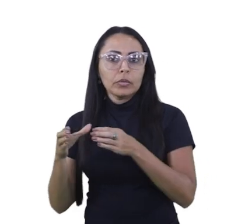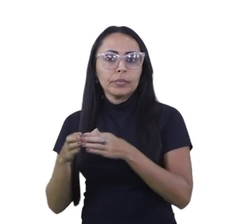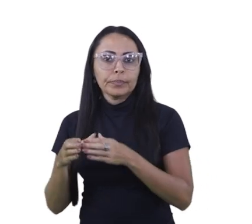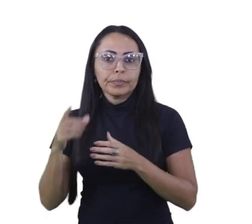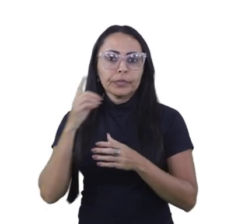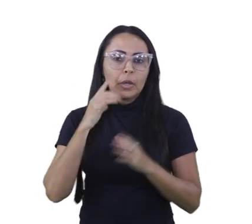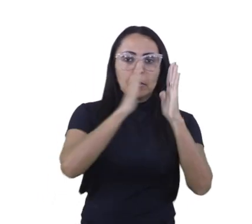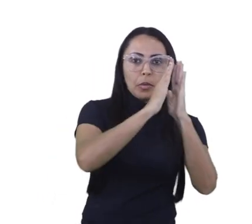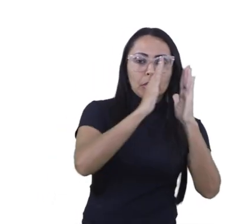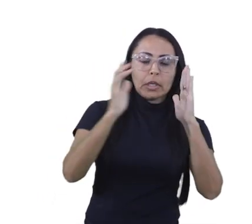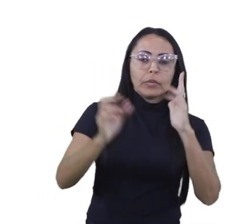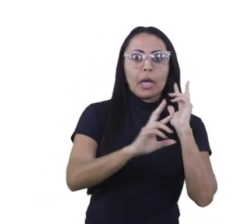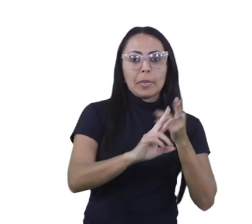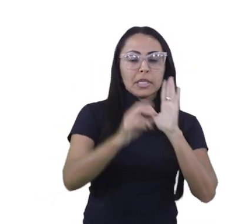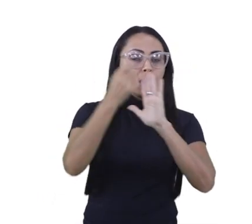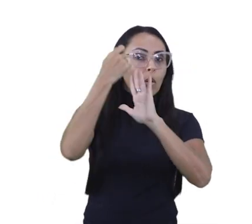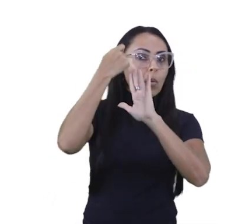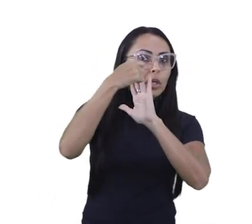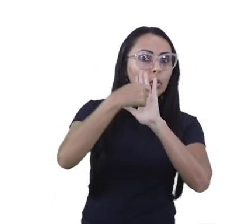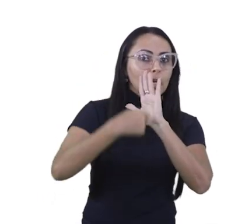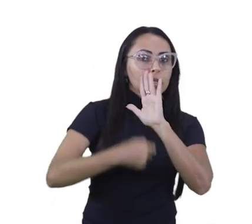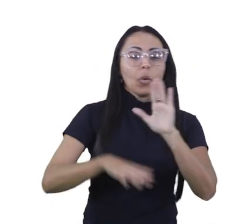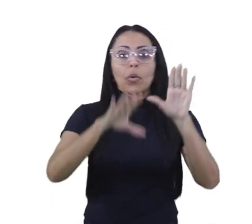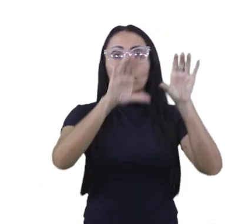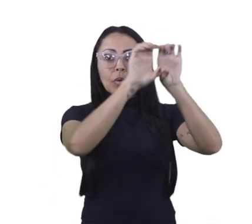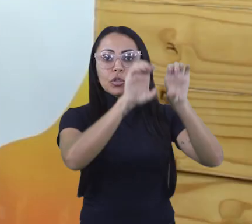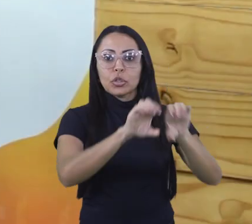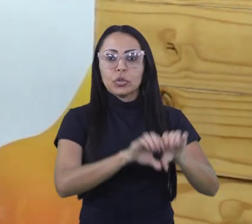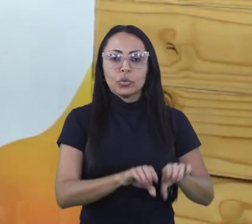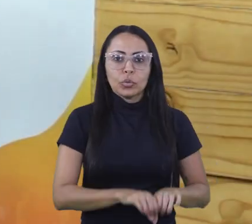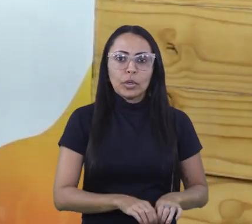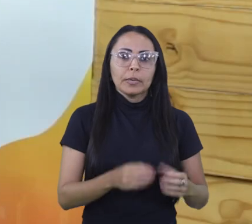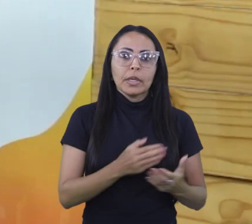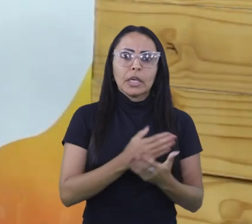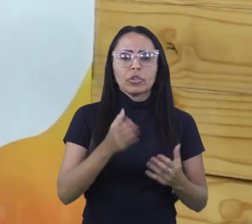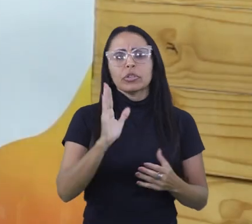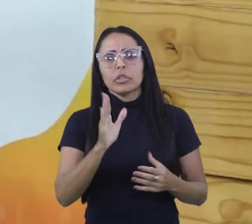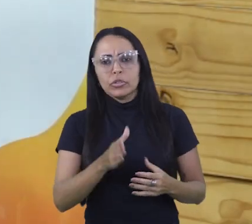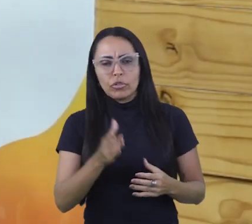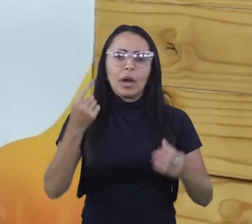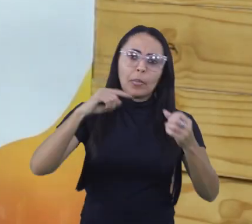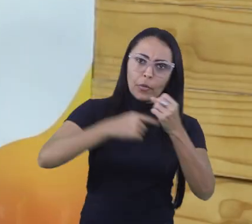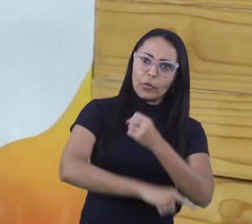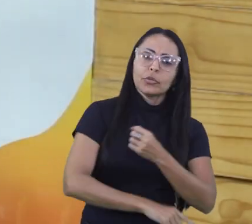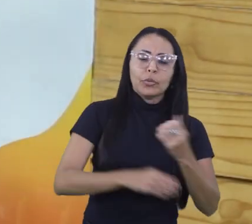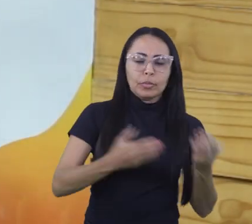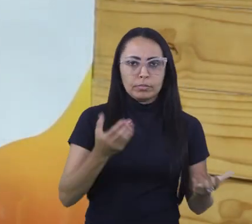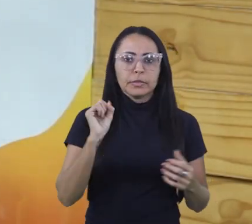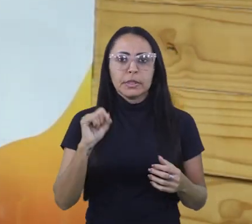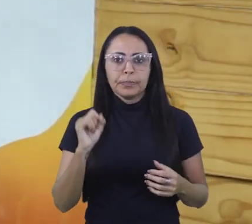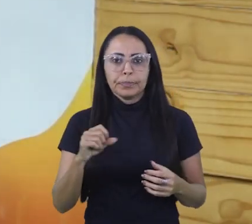classificação bibliográfica apresenta uma notação e uma estrutura hierárquica. Isso aí a gente já aprofundou bastante durante